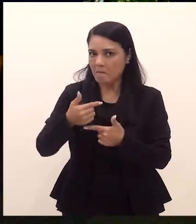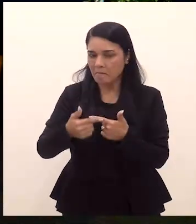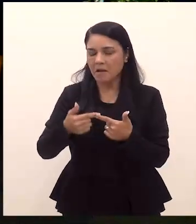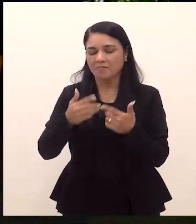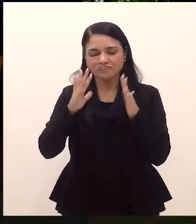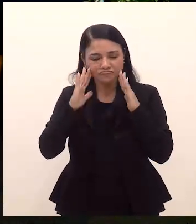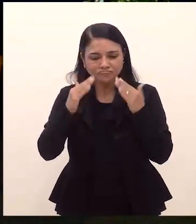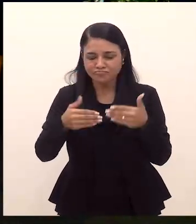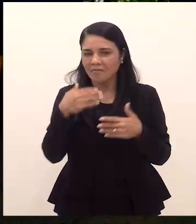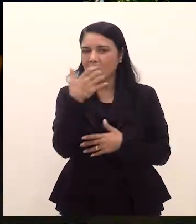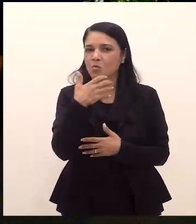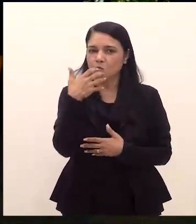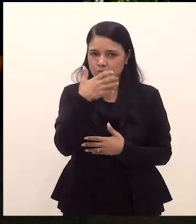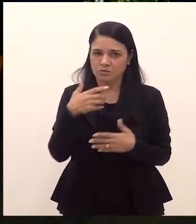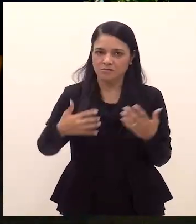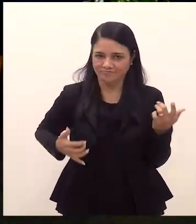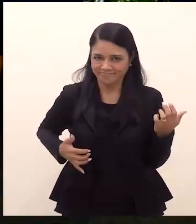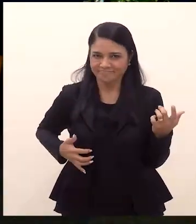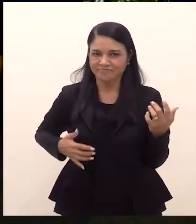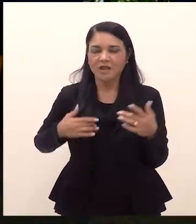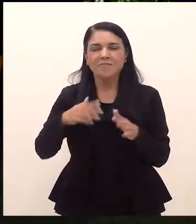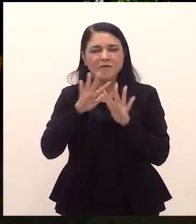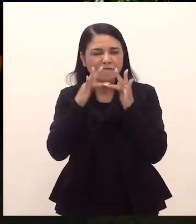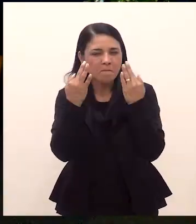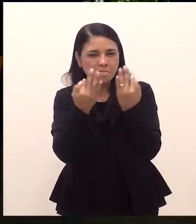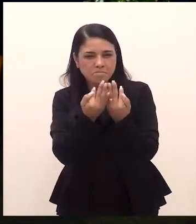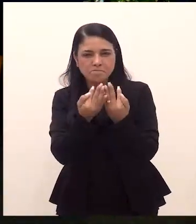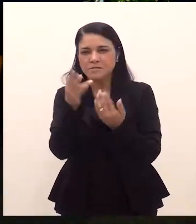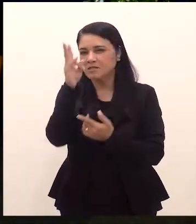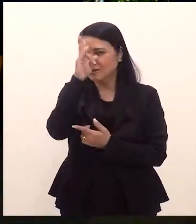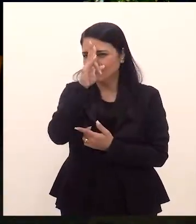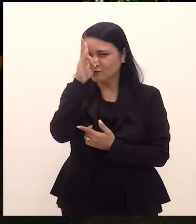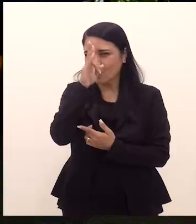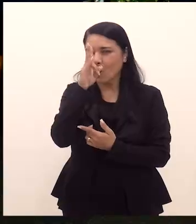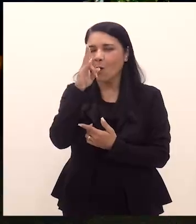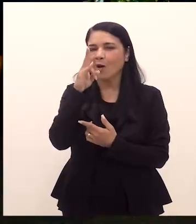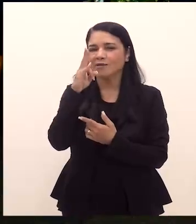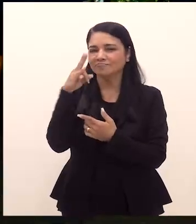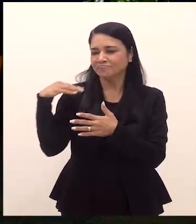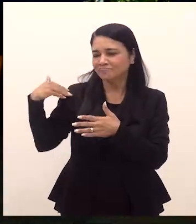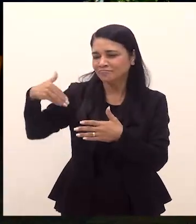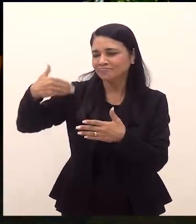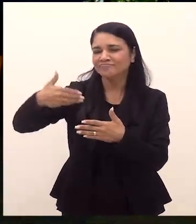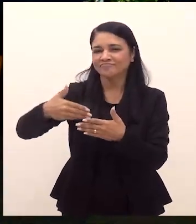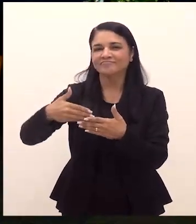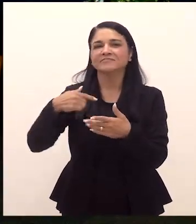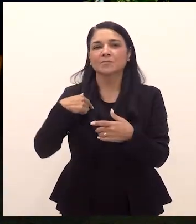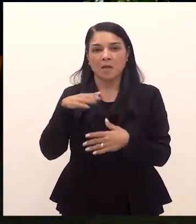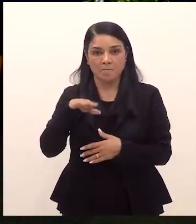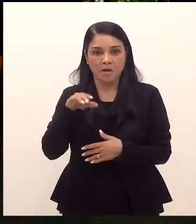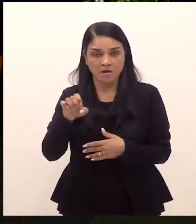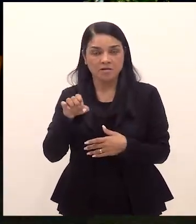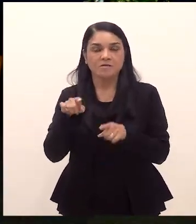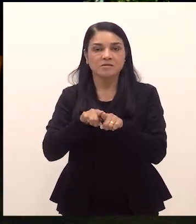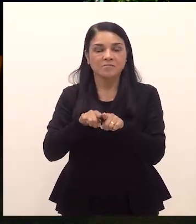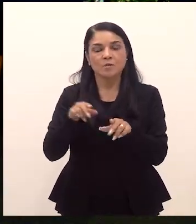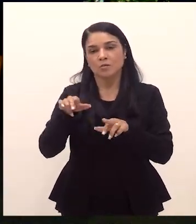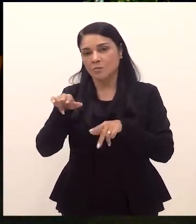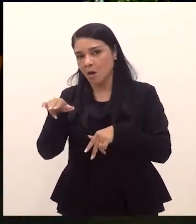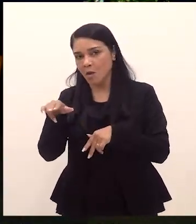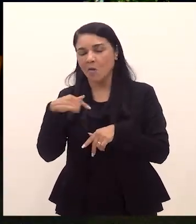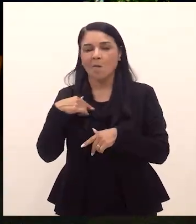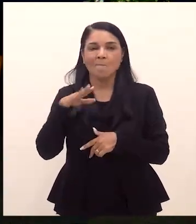atlética. Dedicada, né? Dedicada à música. É isso. É uma coisa que é de família também, da história. Você vem com a sua mãe, do piano. Vem da